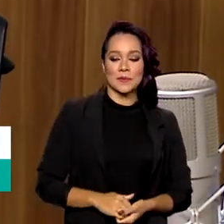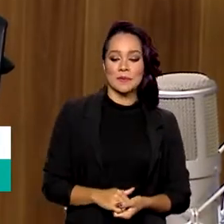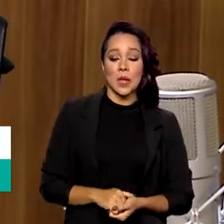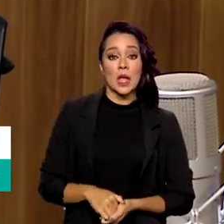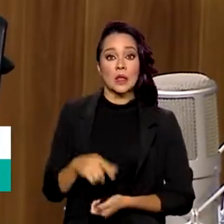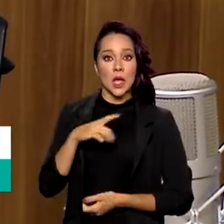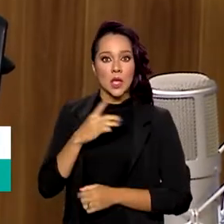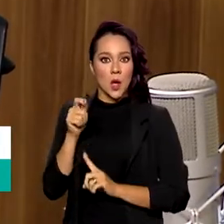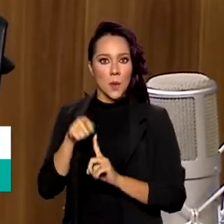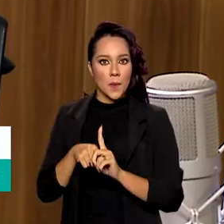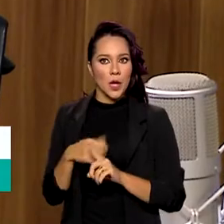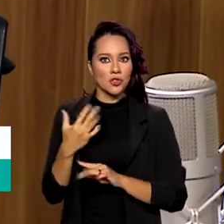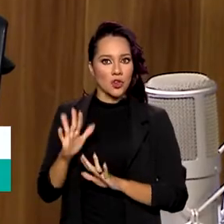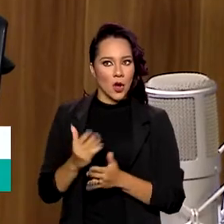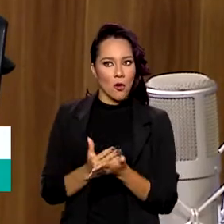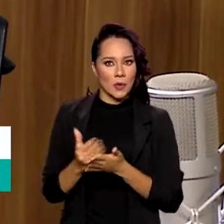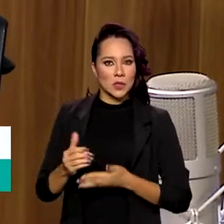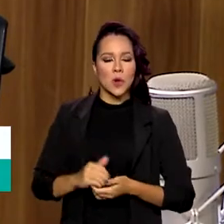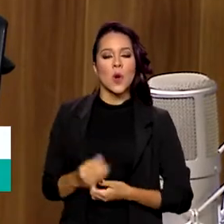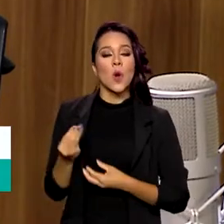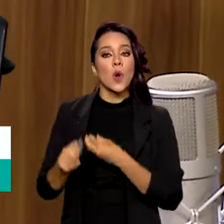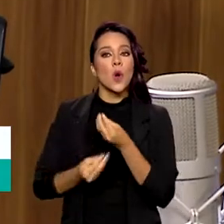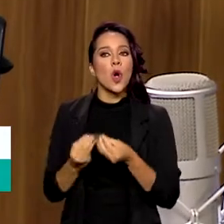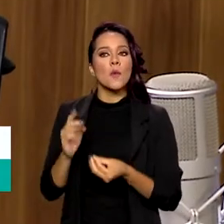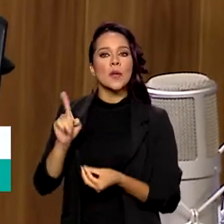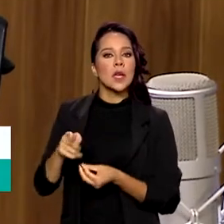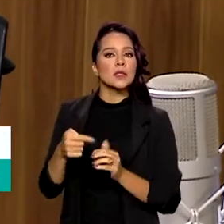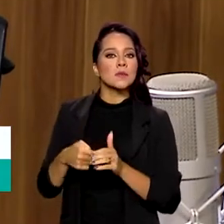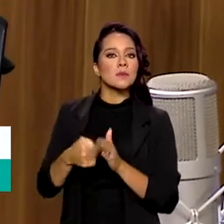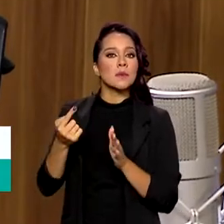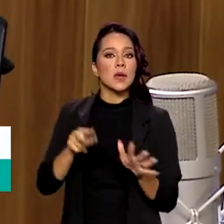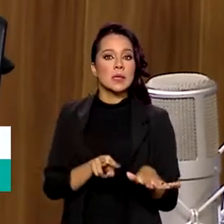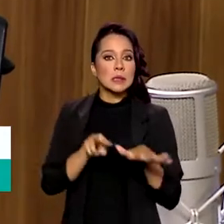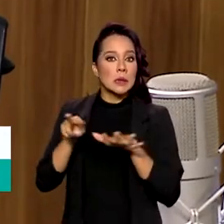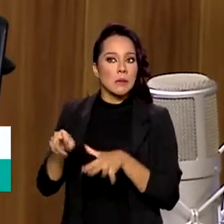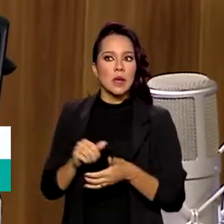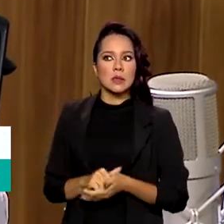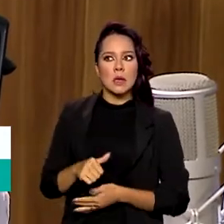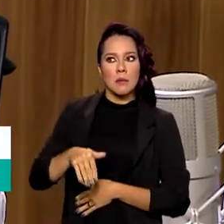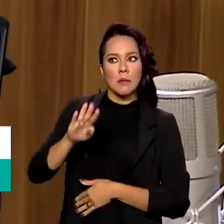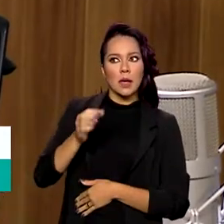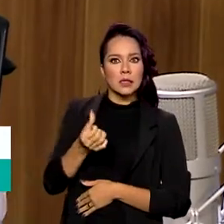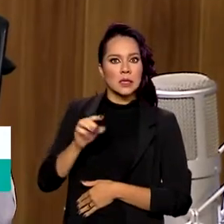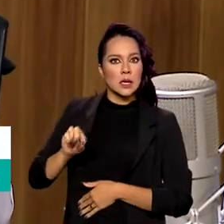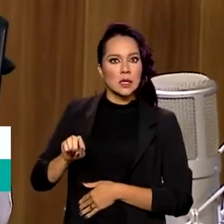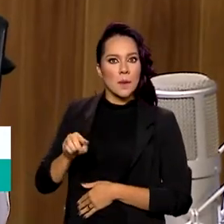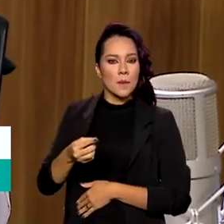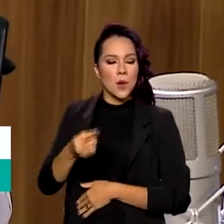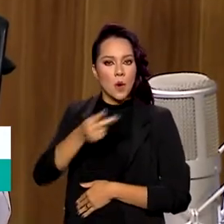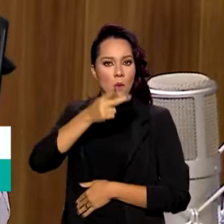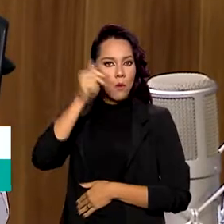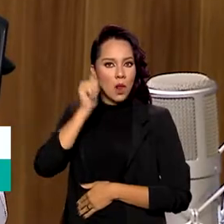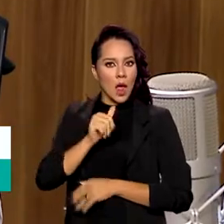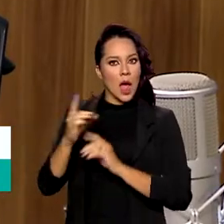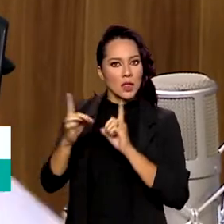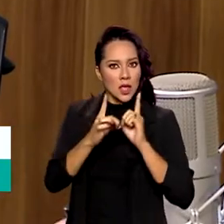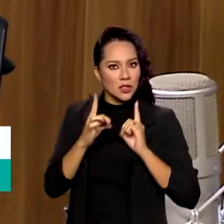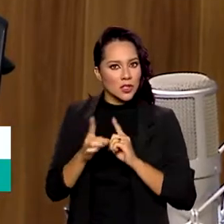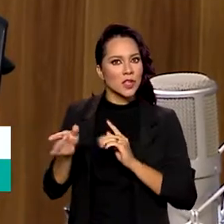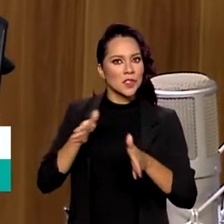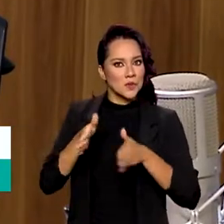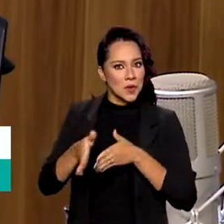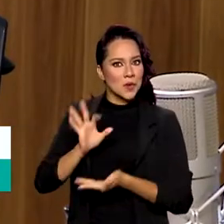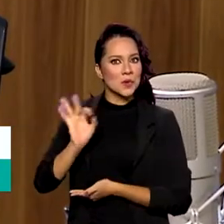tem um mês de funcionamento né como foram essas primeiras semanas mais de 60 mil mulheres atendidas nesse período